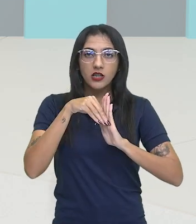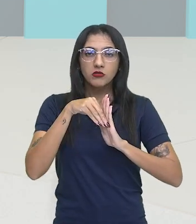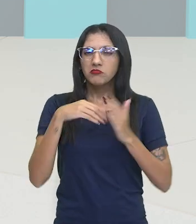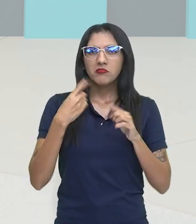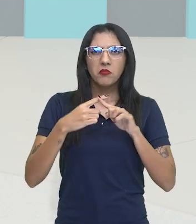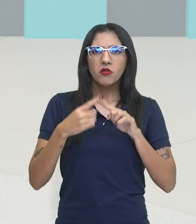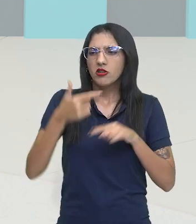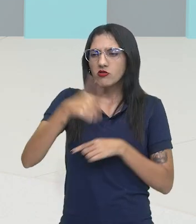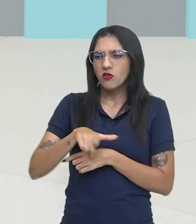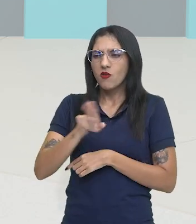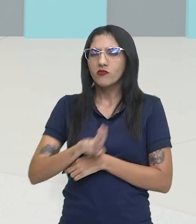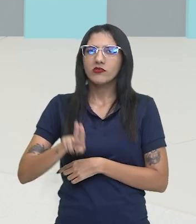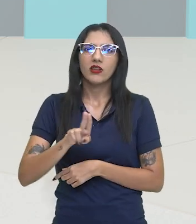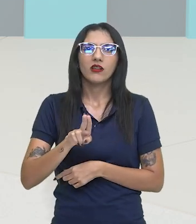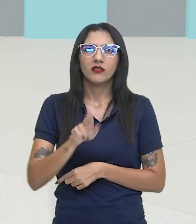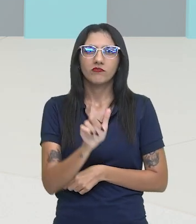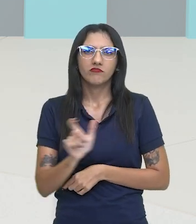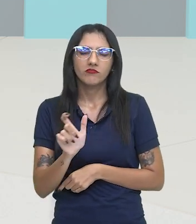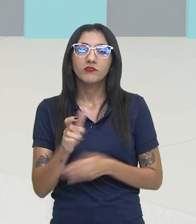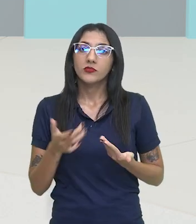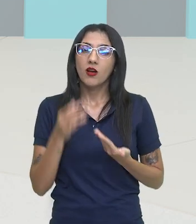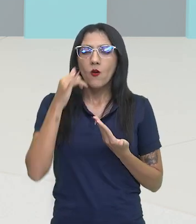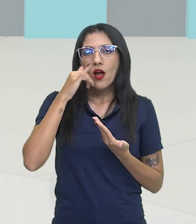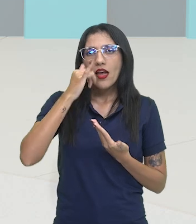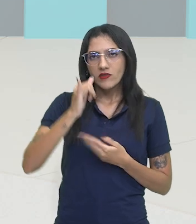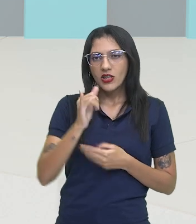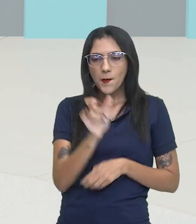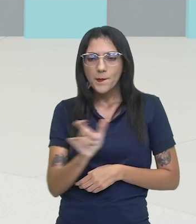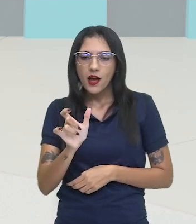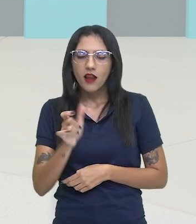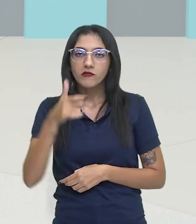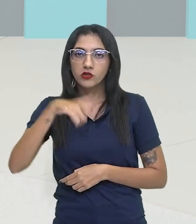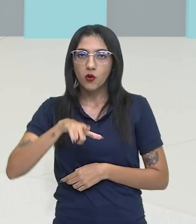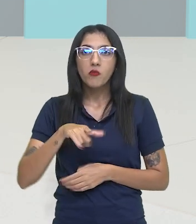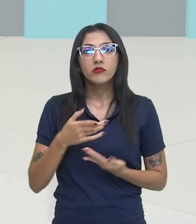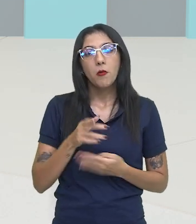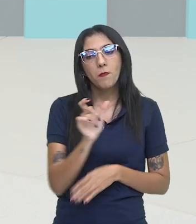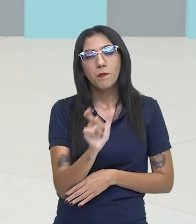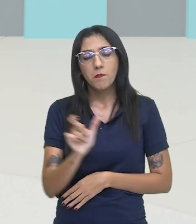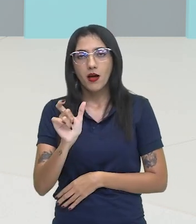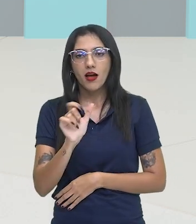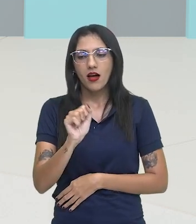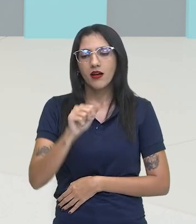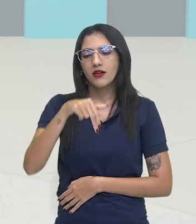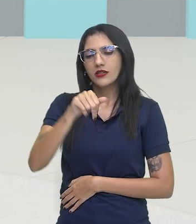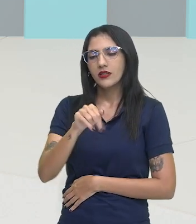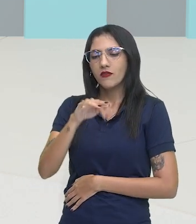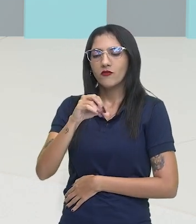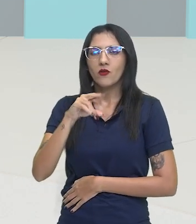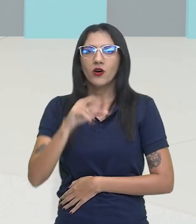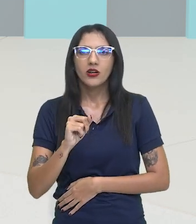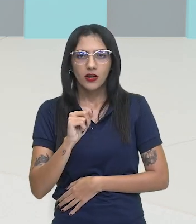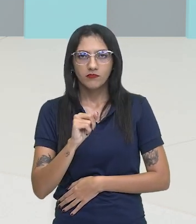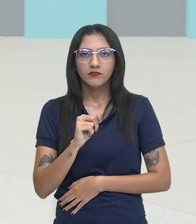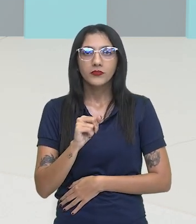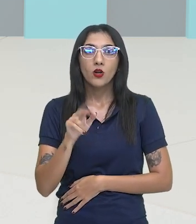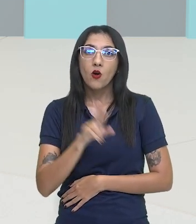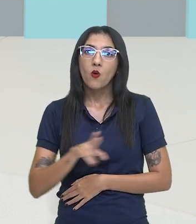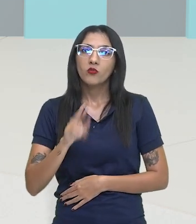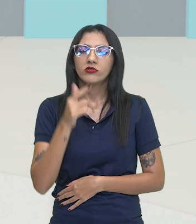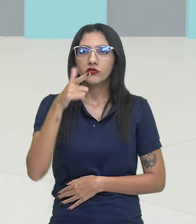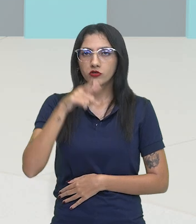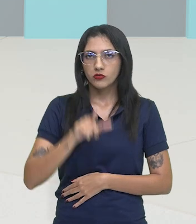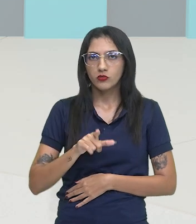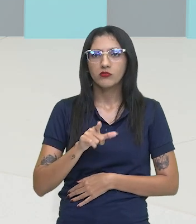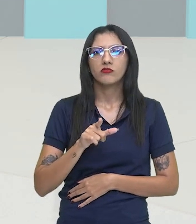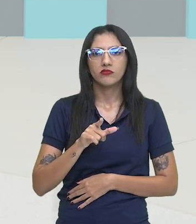que repetir? Então, para evitar repetição, eu uso a coesão anáfora. Eu retomo um termo já citado